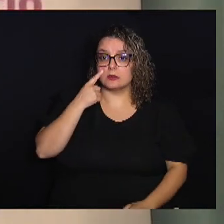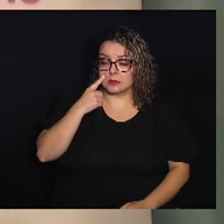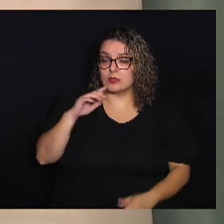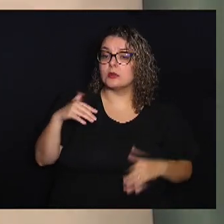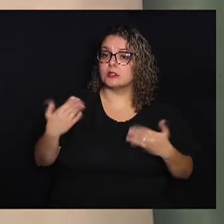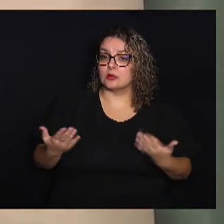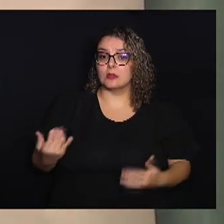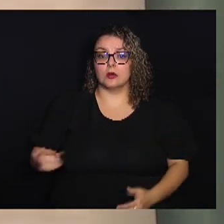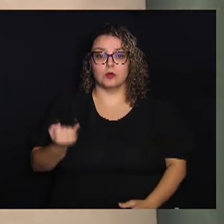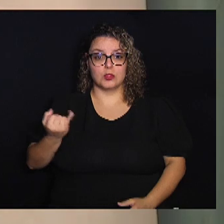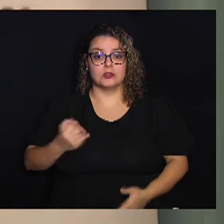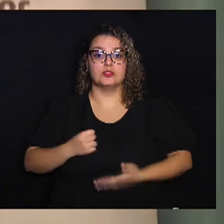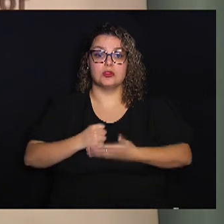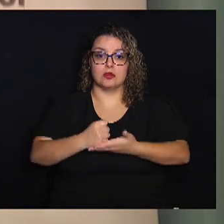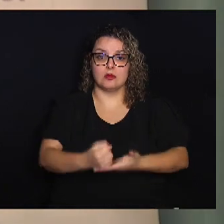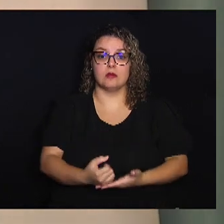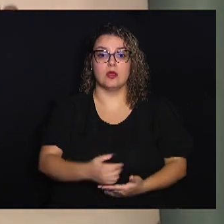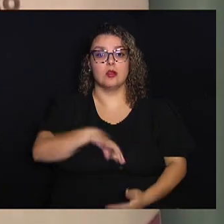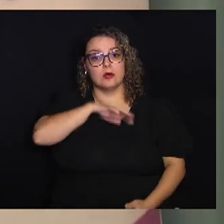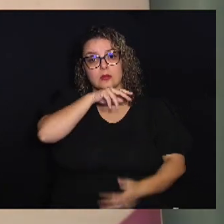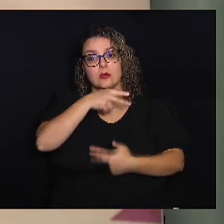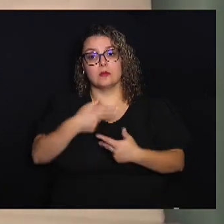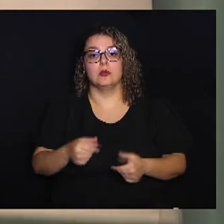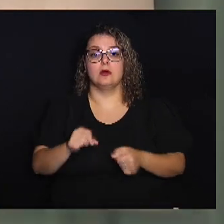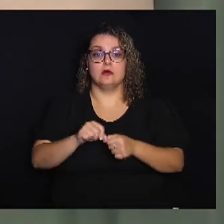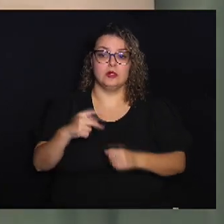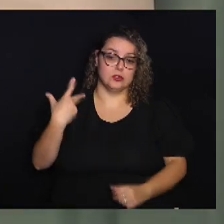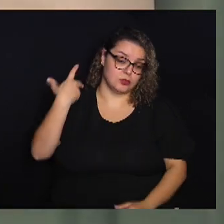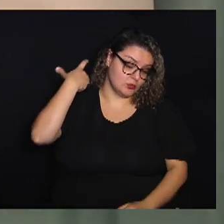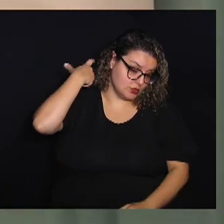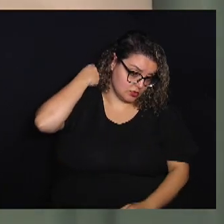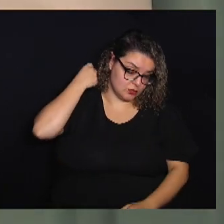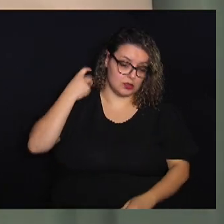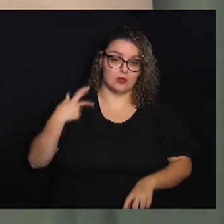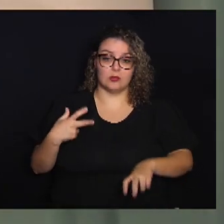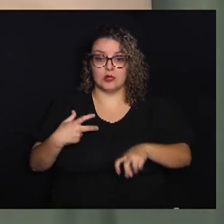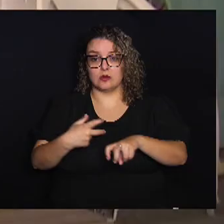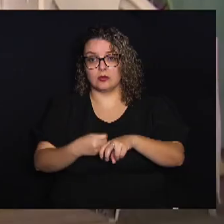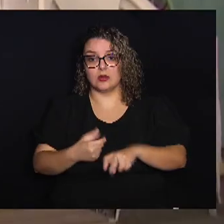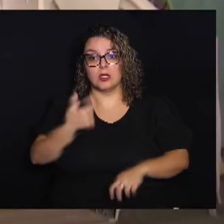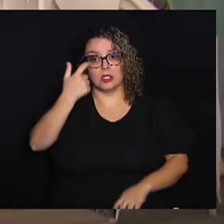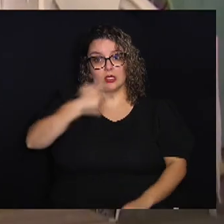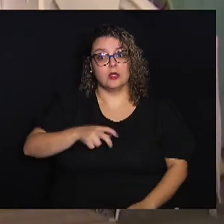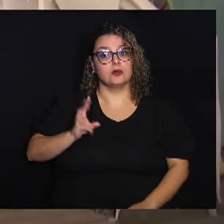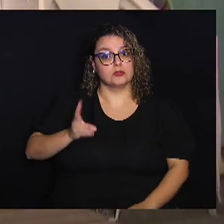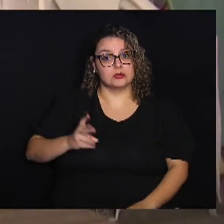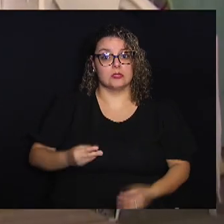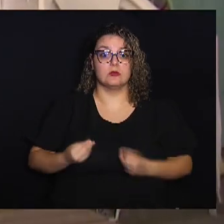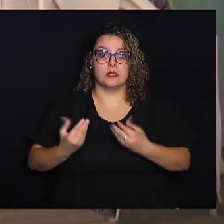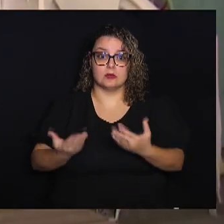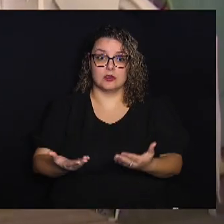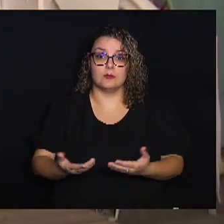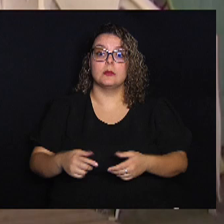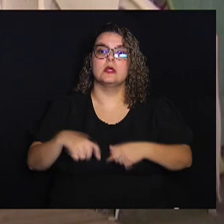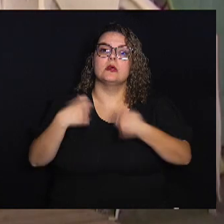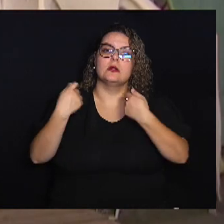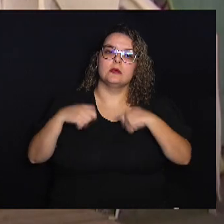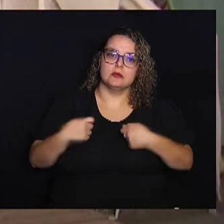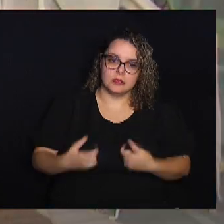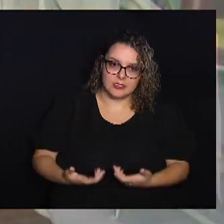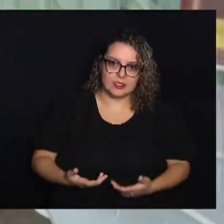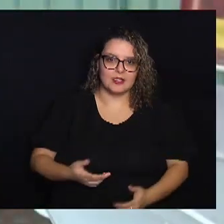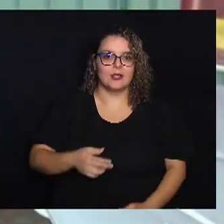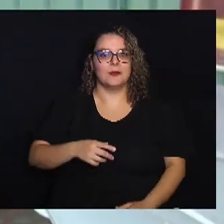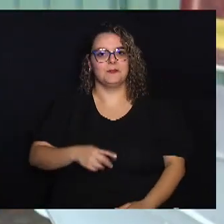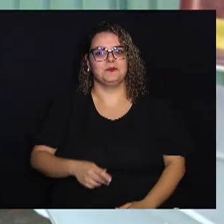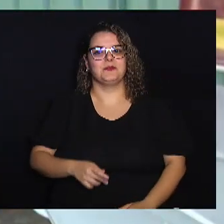importância de você trazer o seu animalzinho para fazer a microchipagem, para vacinar. Eu sempre trago Banzé e Priscila, né? Tia